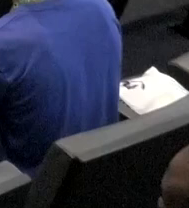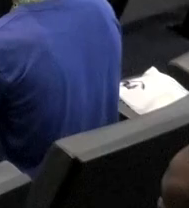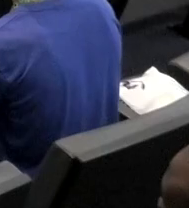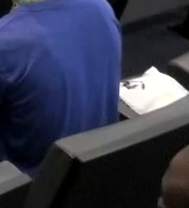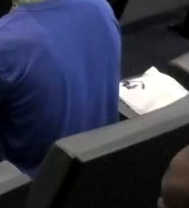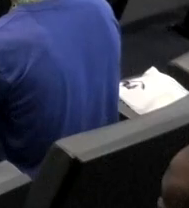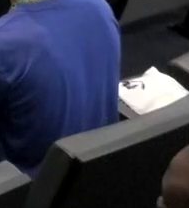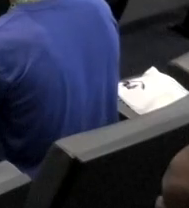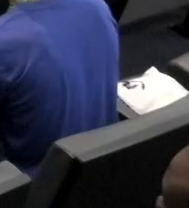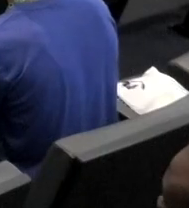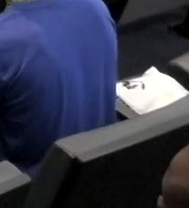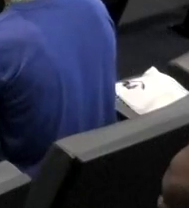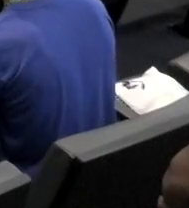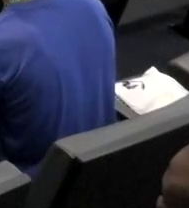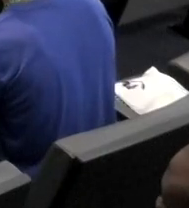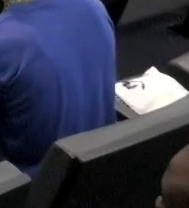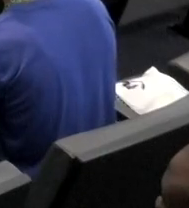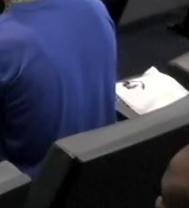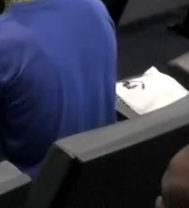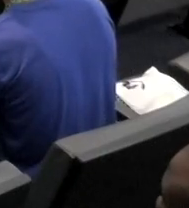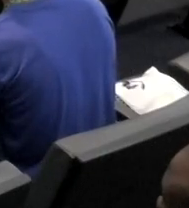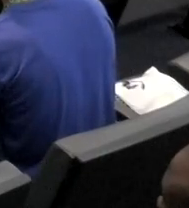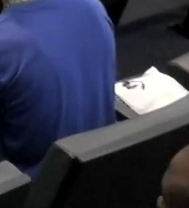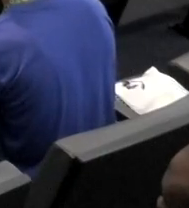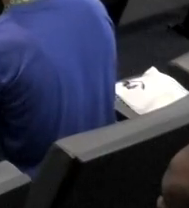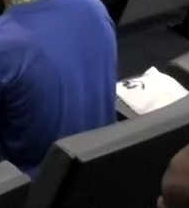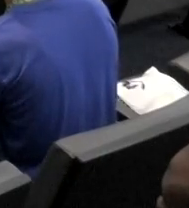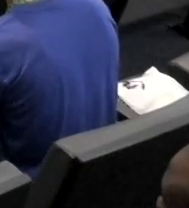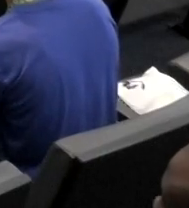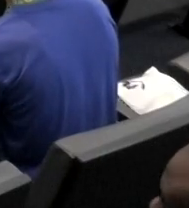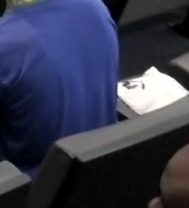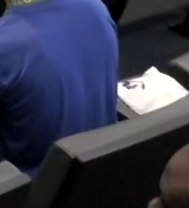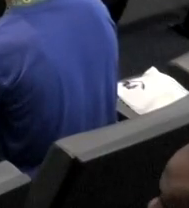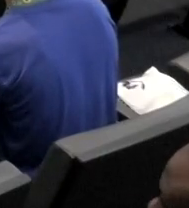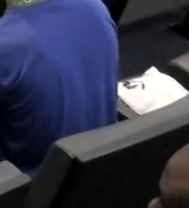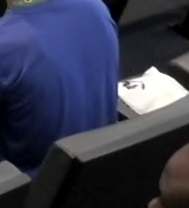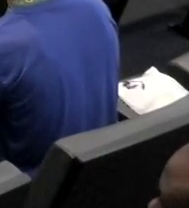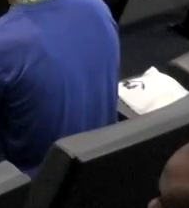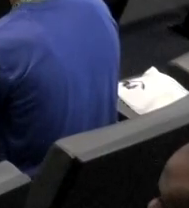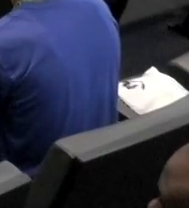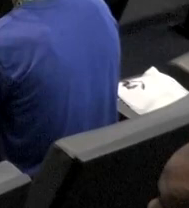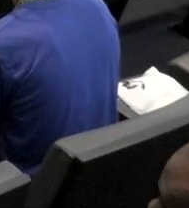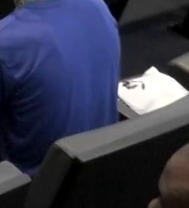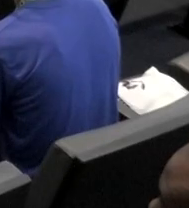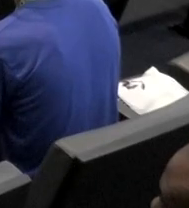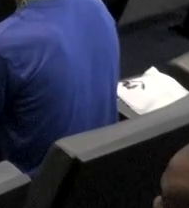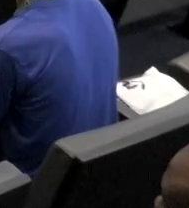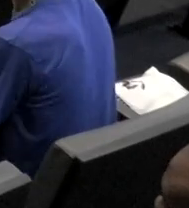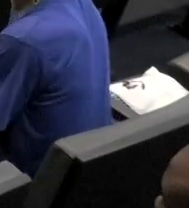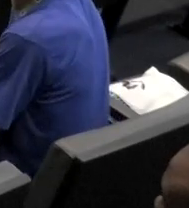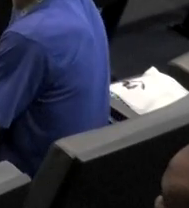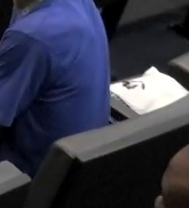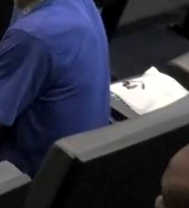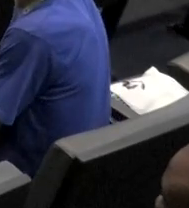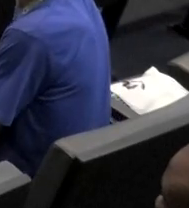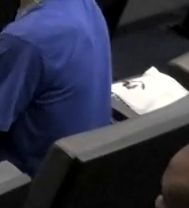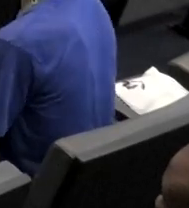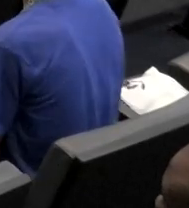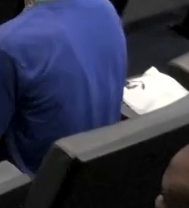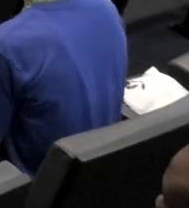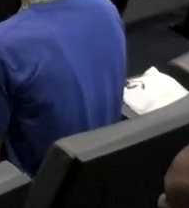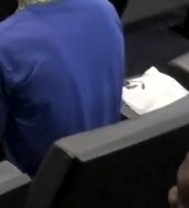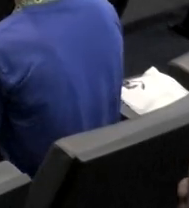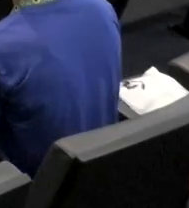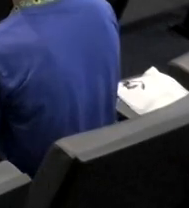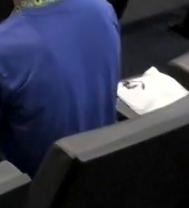quem mais Obrigada acho que tem ela e aquela senhora também né tá querendo falar acho que é a última boa tarde a